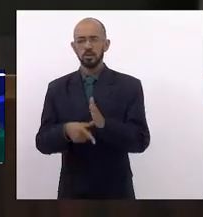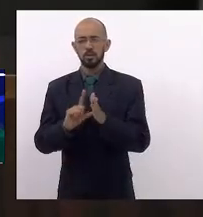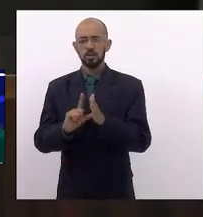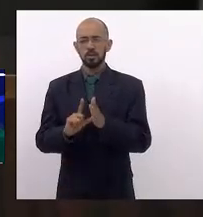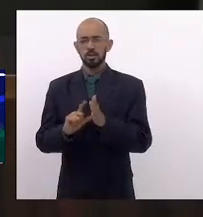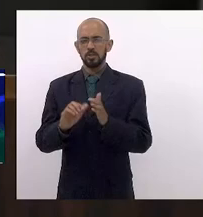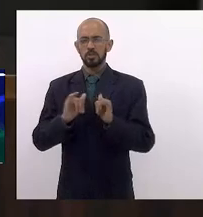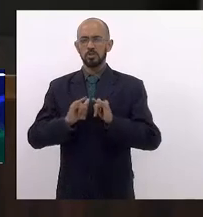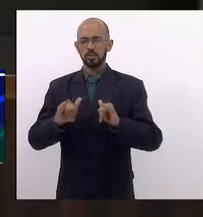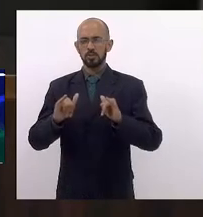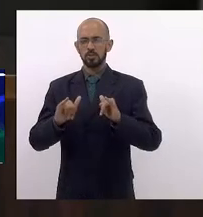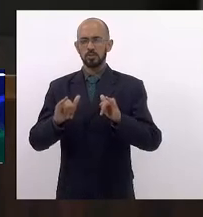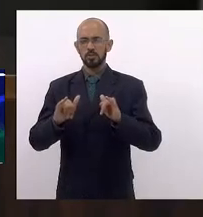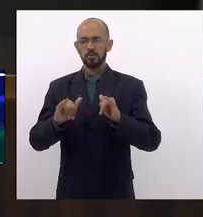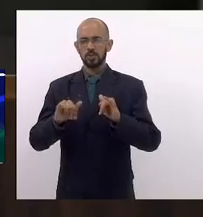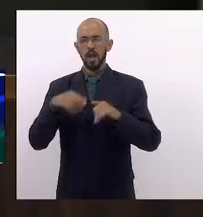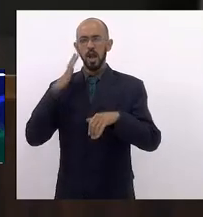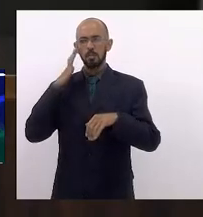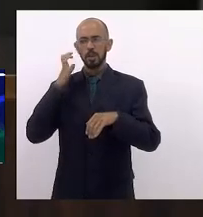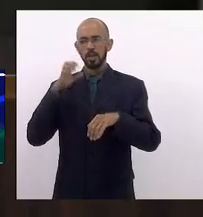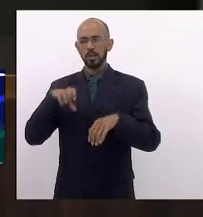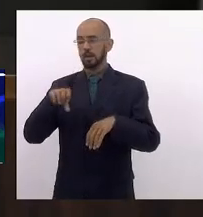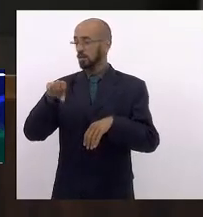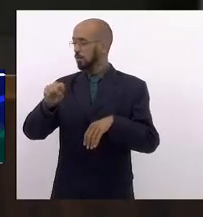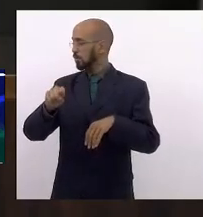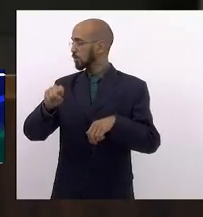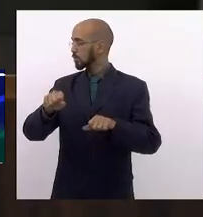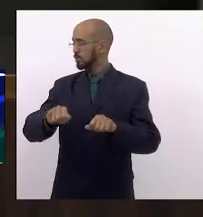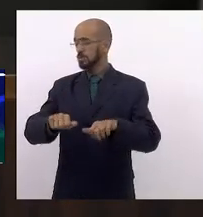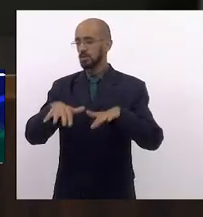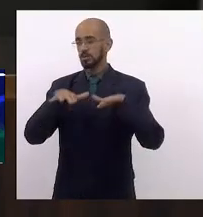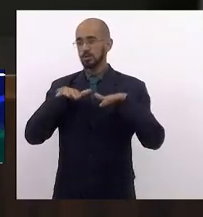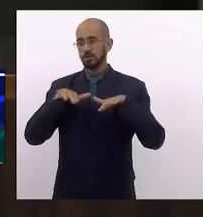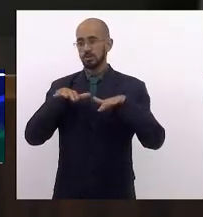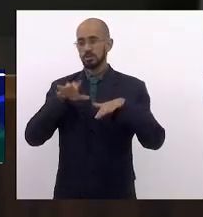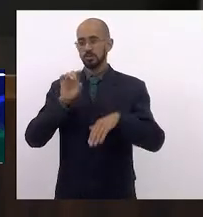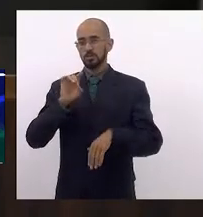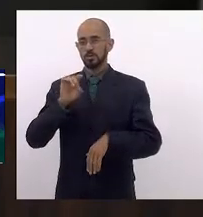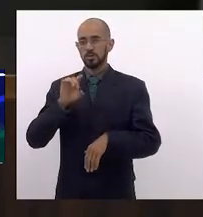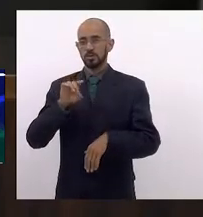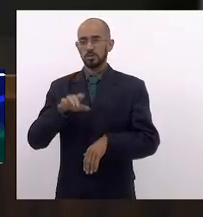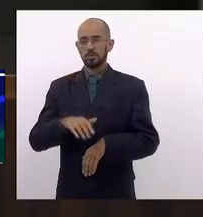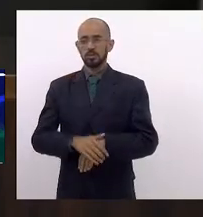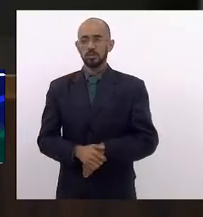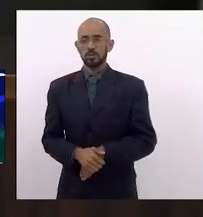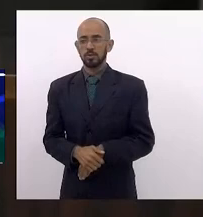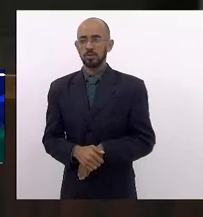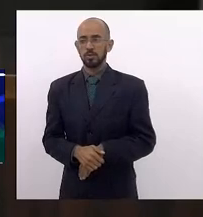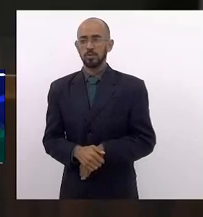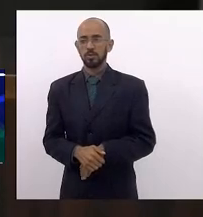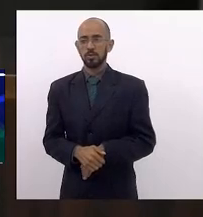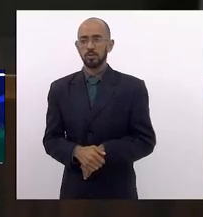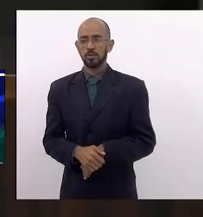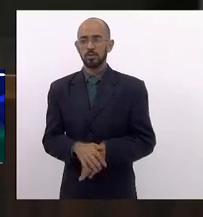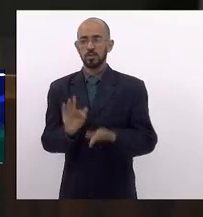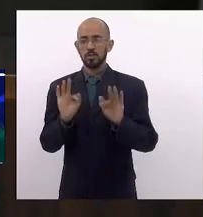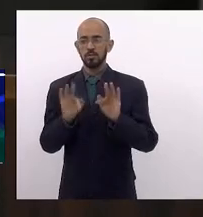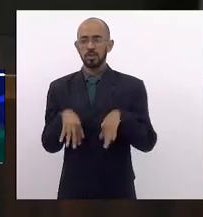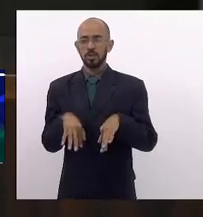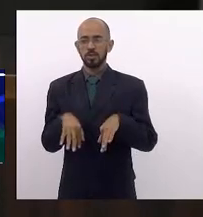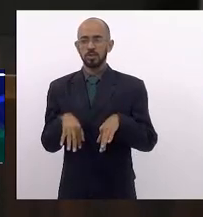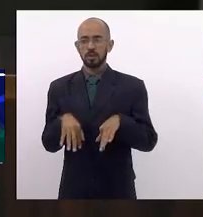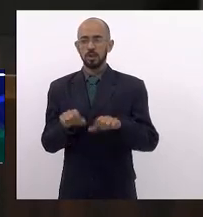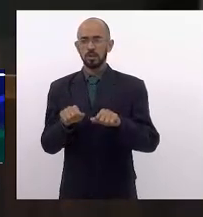A não ser que amanhã nós teremos 8 sessões extraordinárias mas a ordinária Ok está encerrada